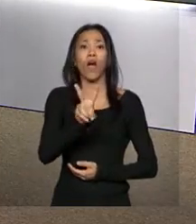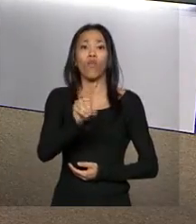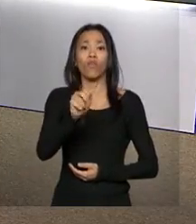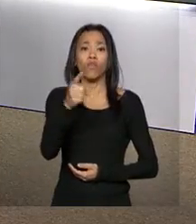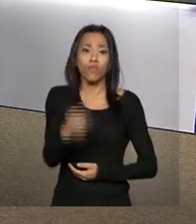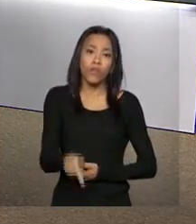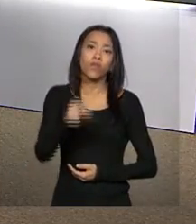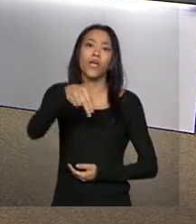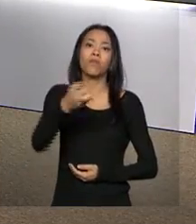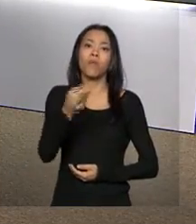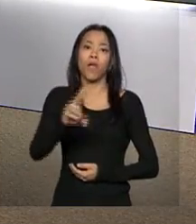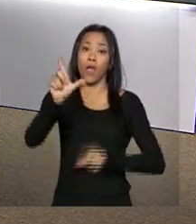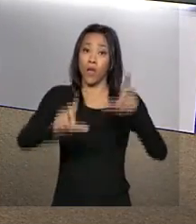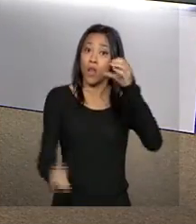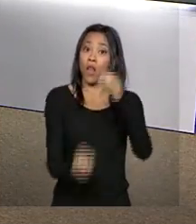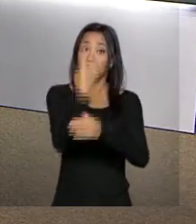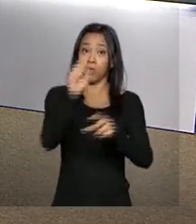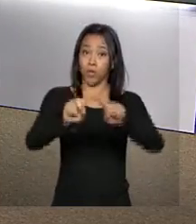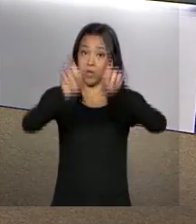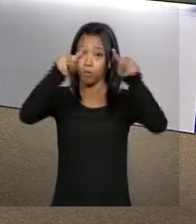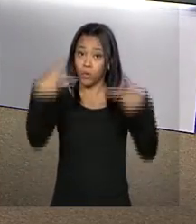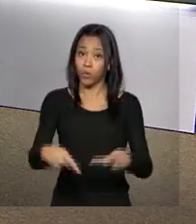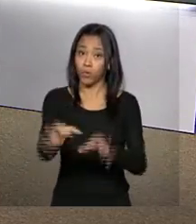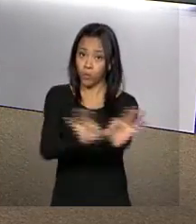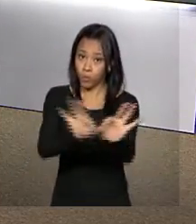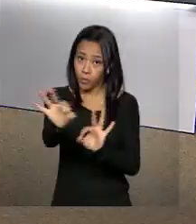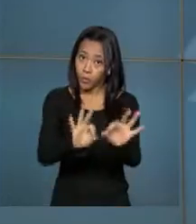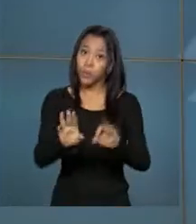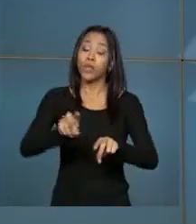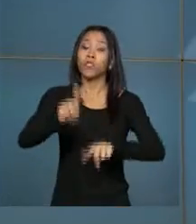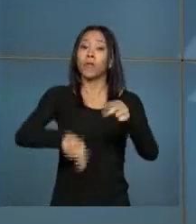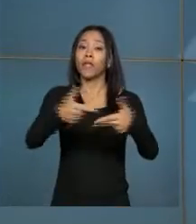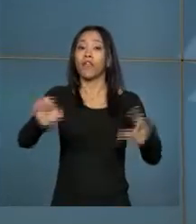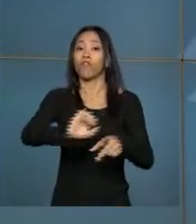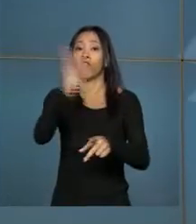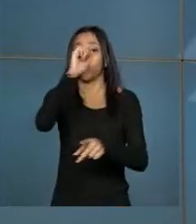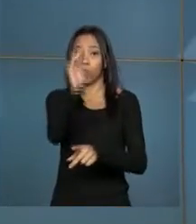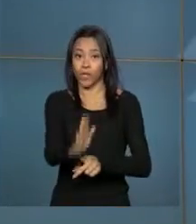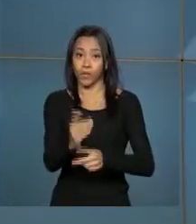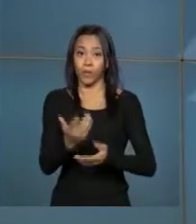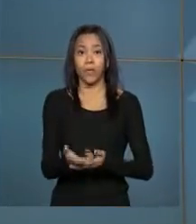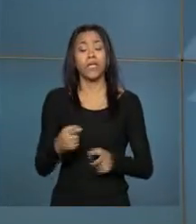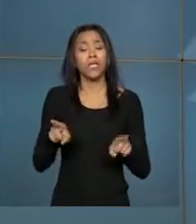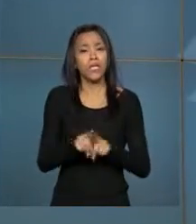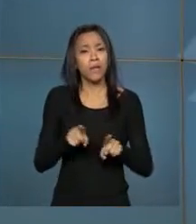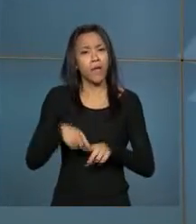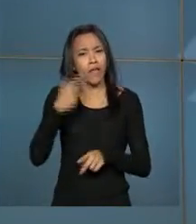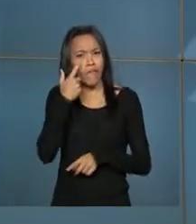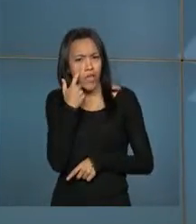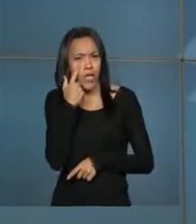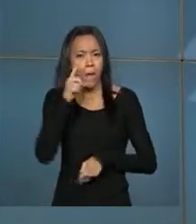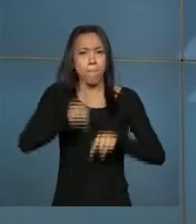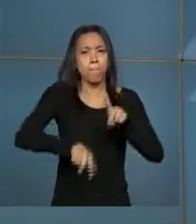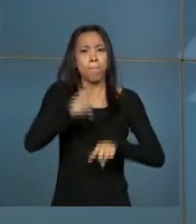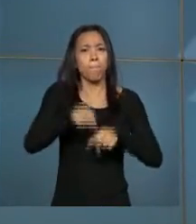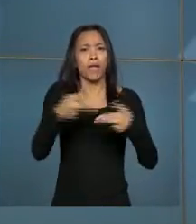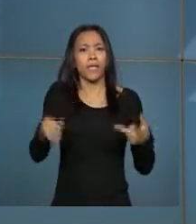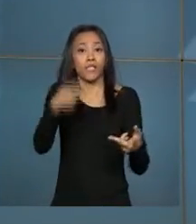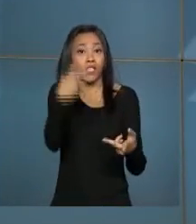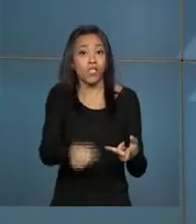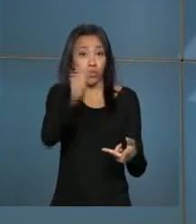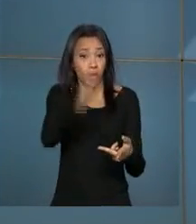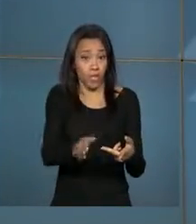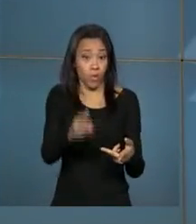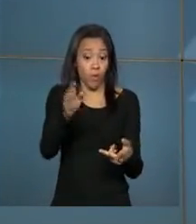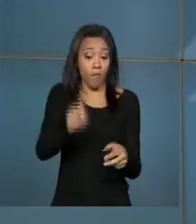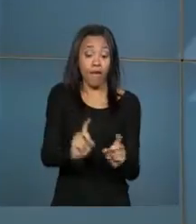pela NBR o lançamento do Plano Nacional de Exportações. E de olho nas vendas dos produtos brasileiros para outros